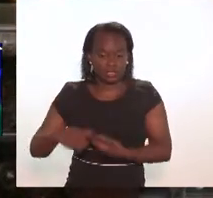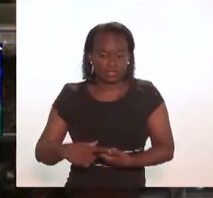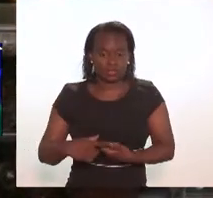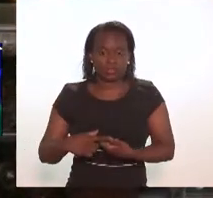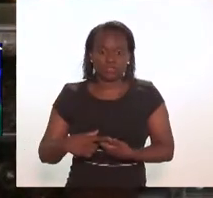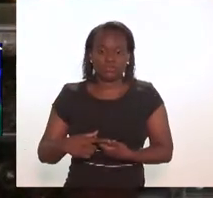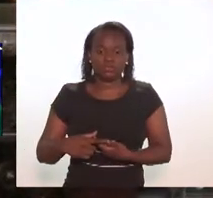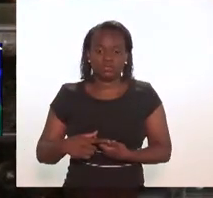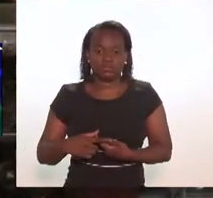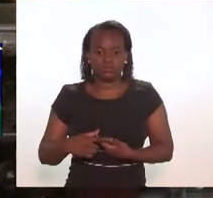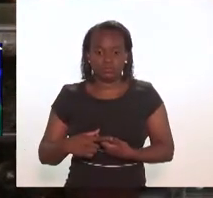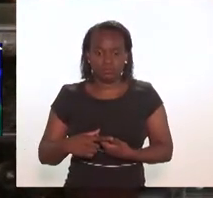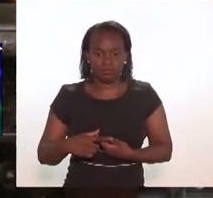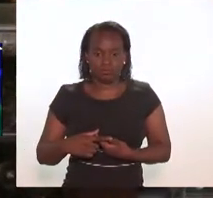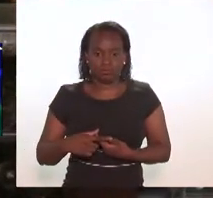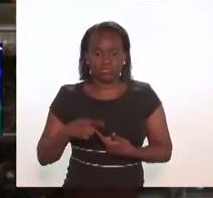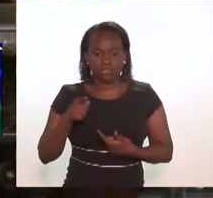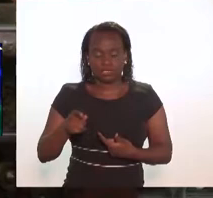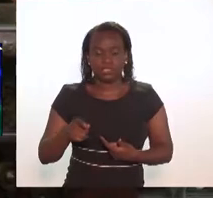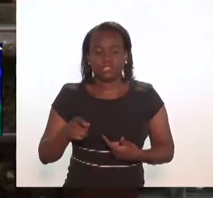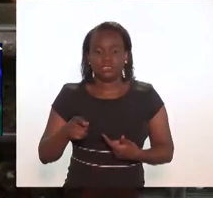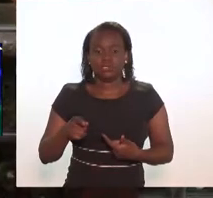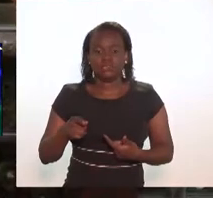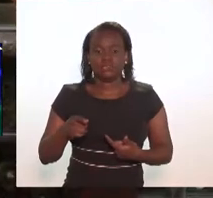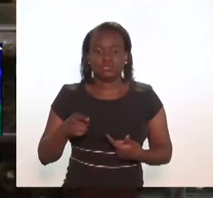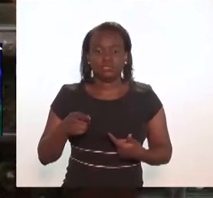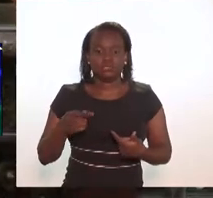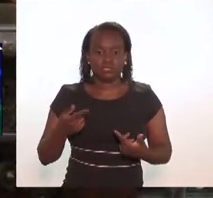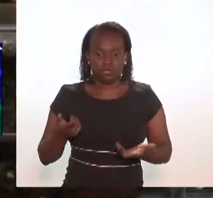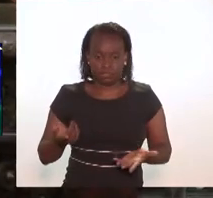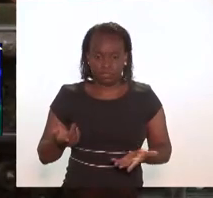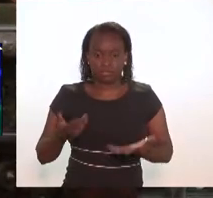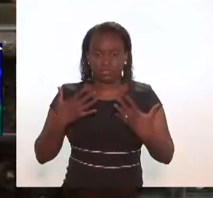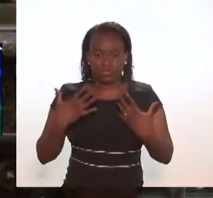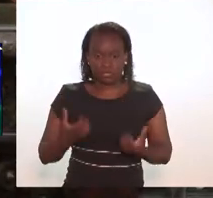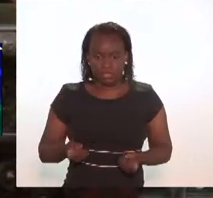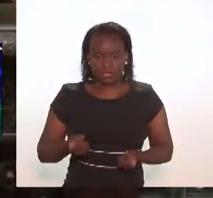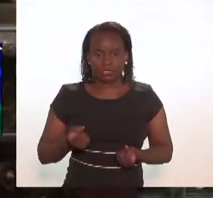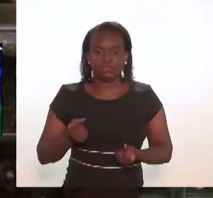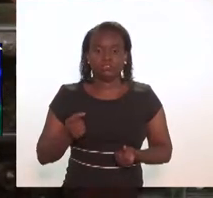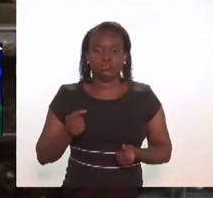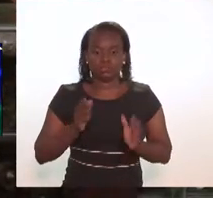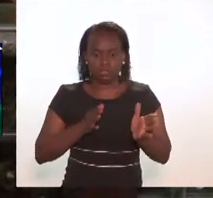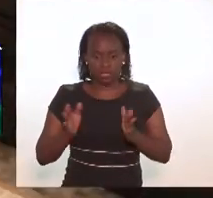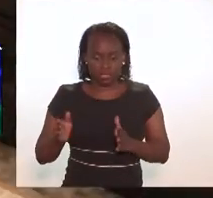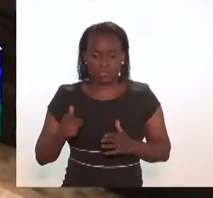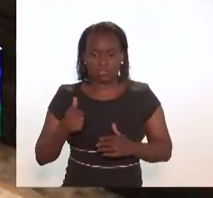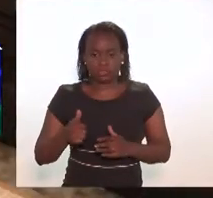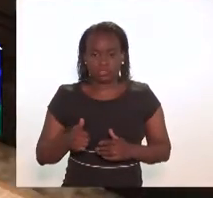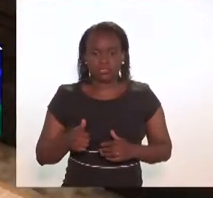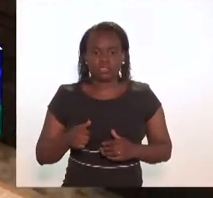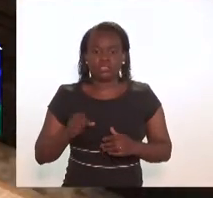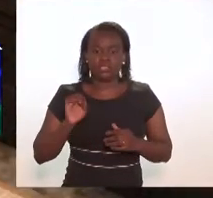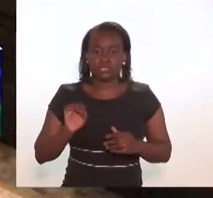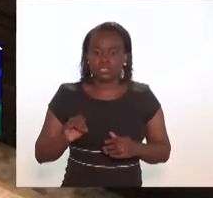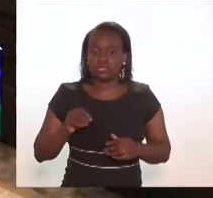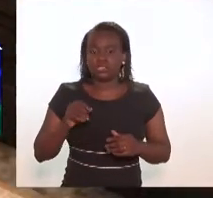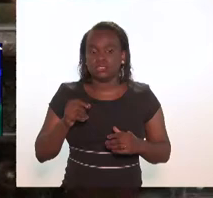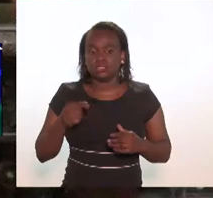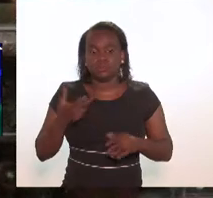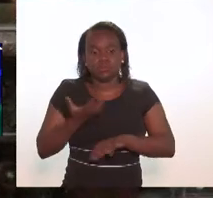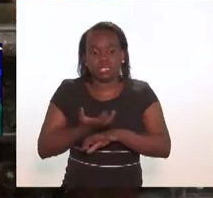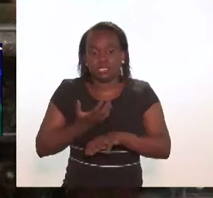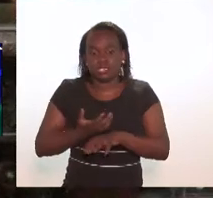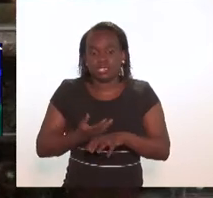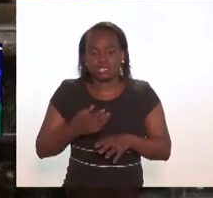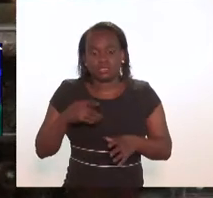Se por tradição, Vossa Excelência, de pronto eu nego a questão de ordem, Vossa Excelência. Se for assim, uma matéria que trata